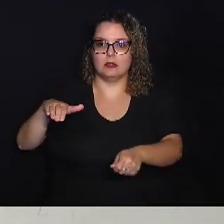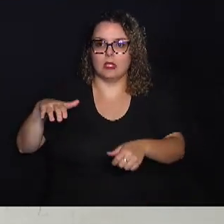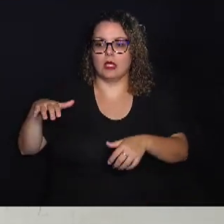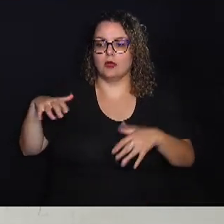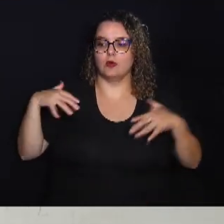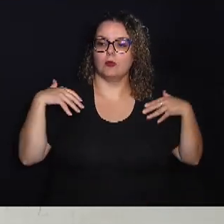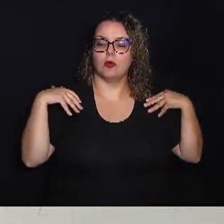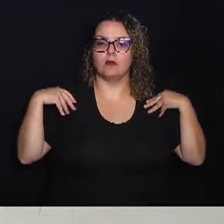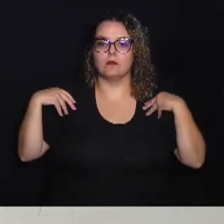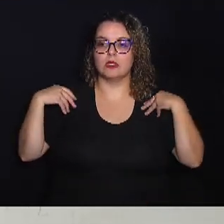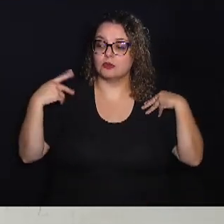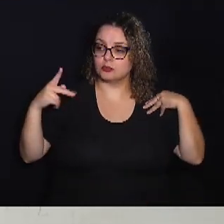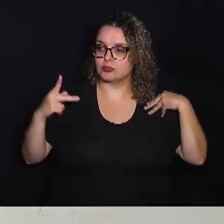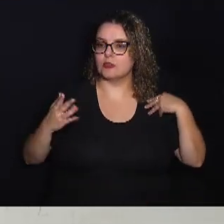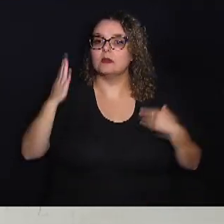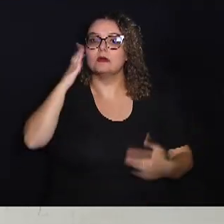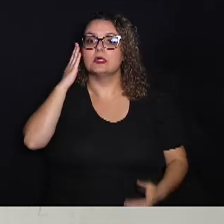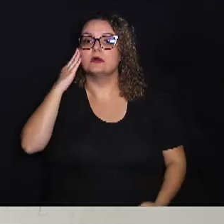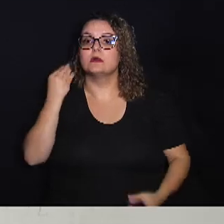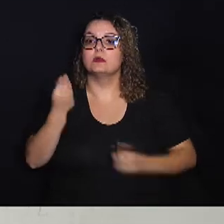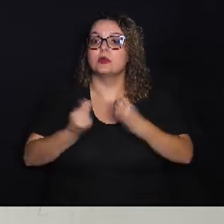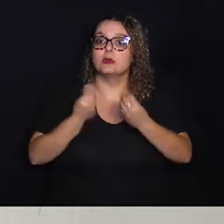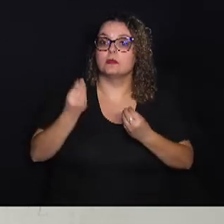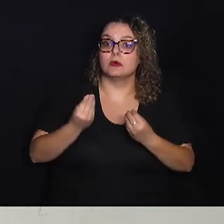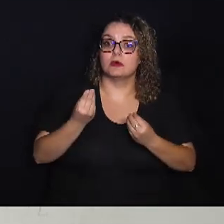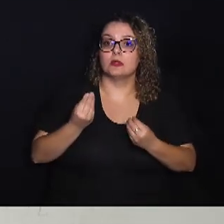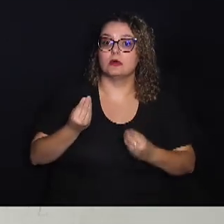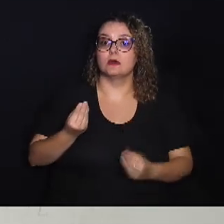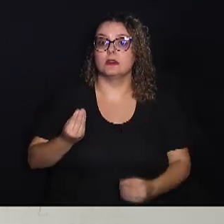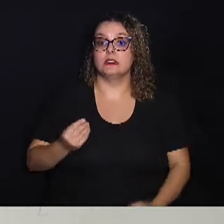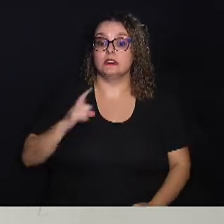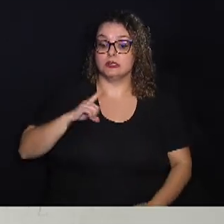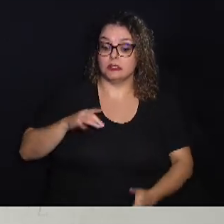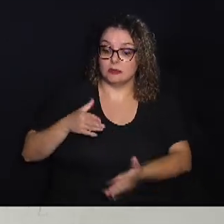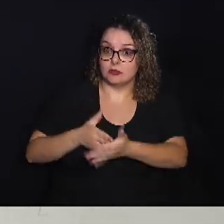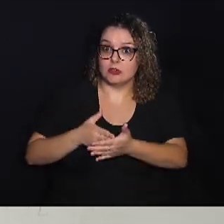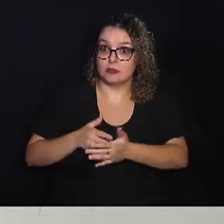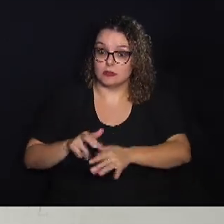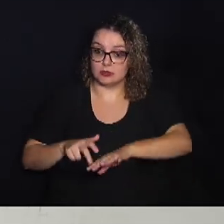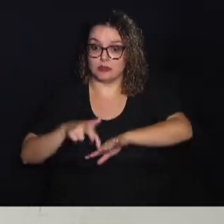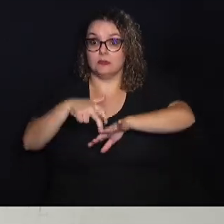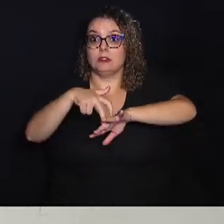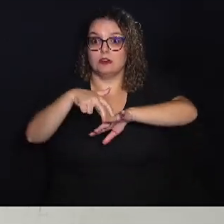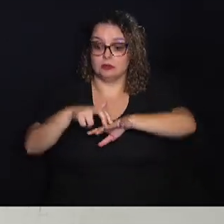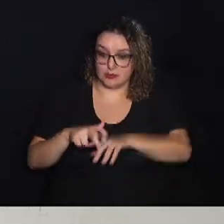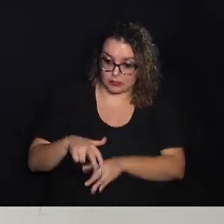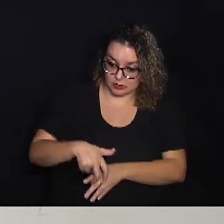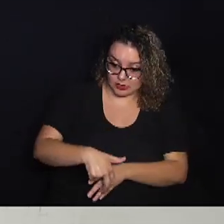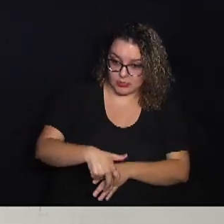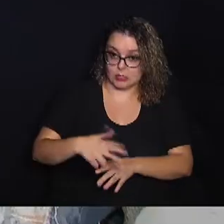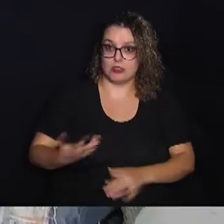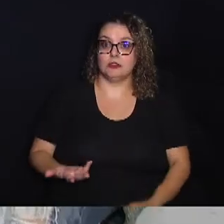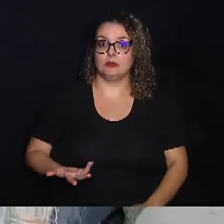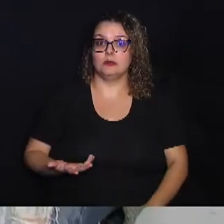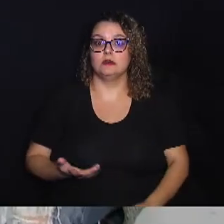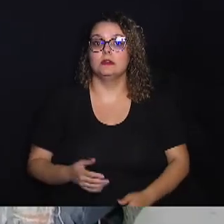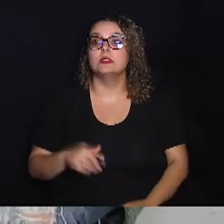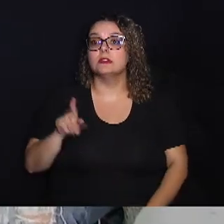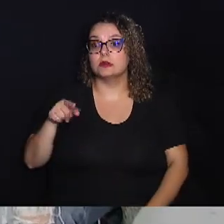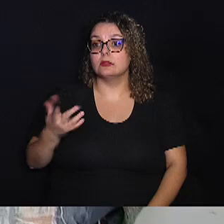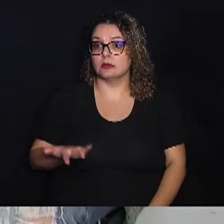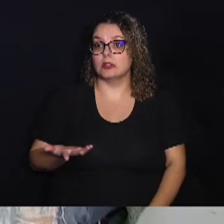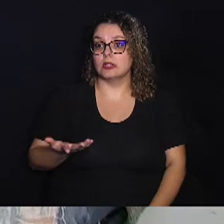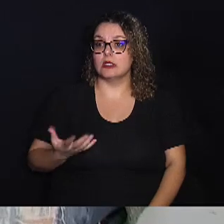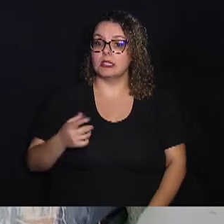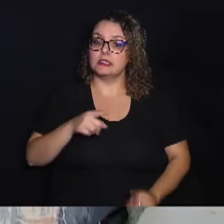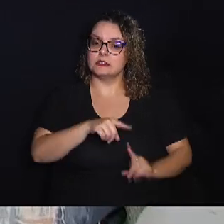é que ele vai saber como que ele está fazendo, se ele tem um obstáculo, se ele está subindo um degrau, se ele está descendo um degrau, né? Então esse